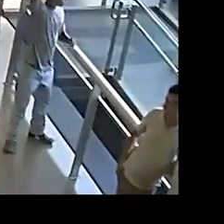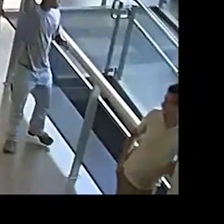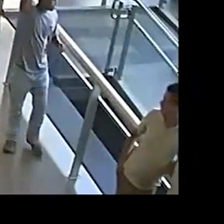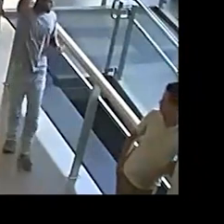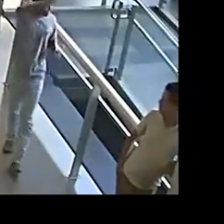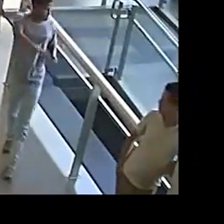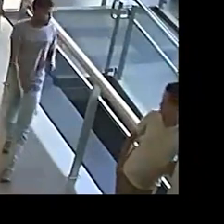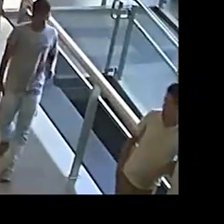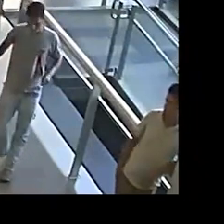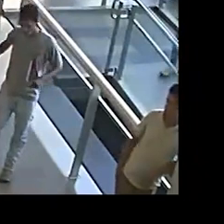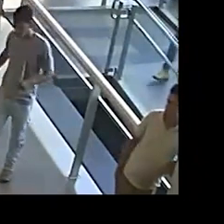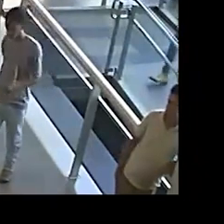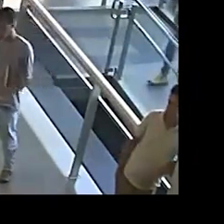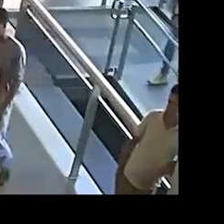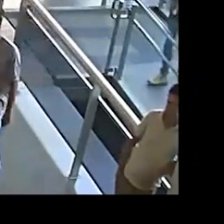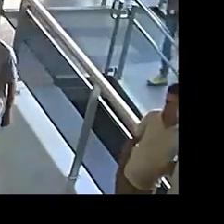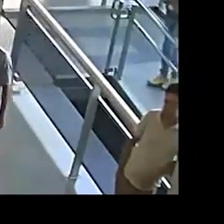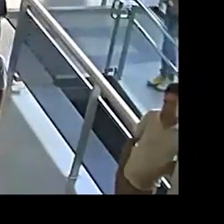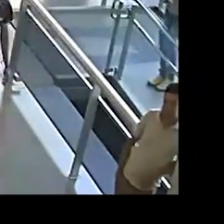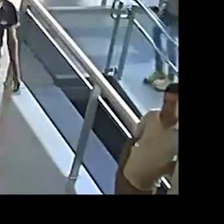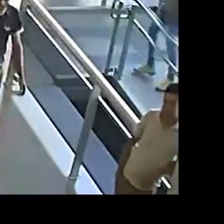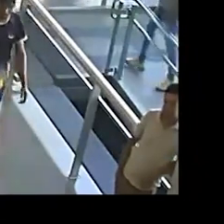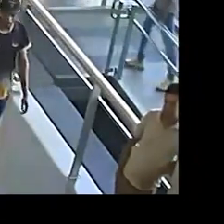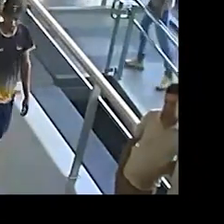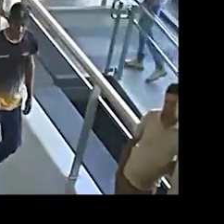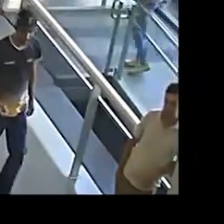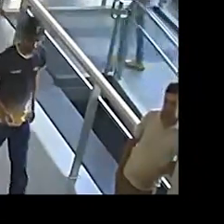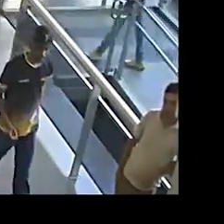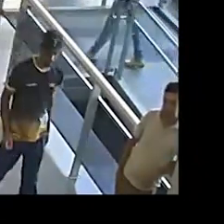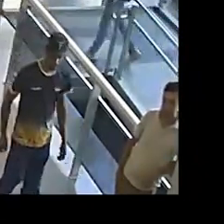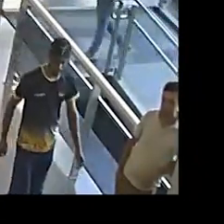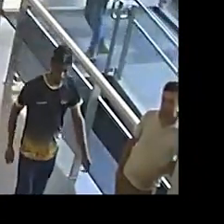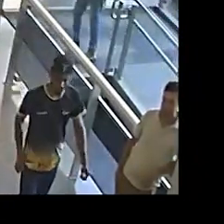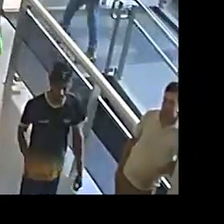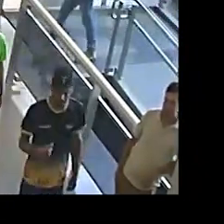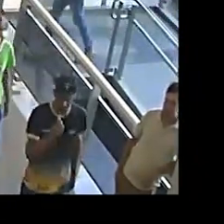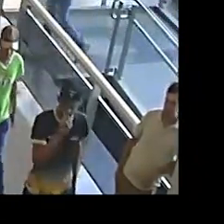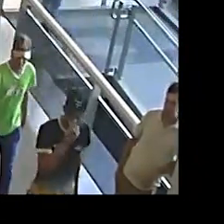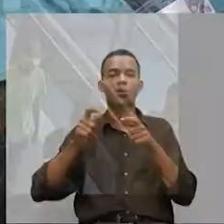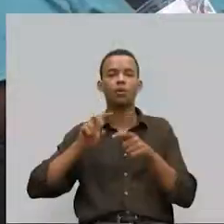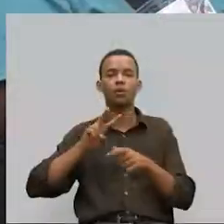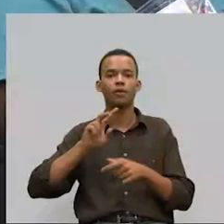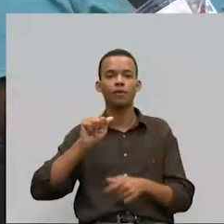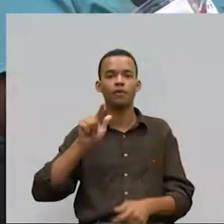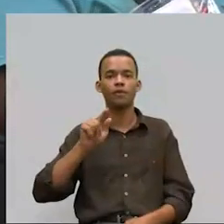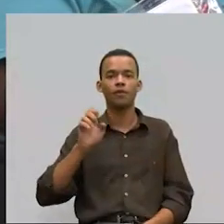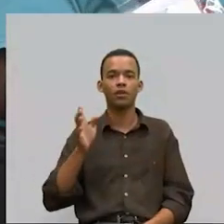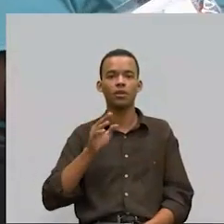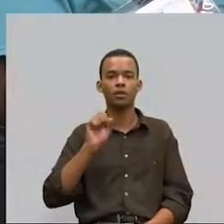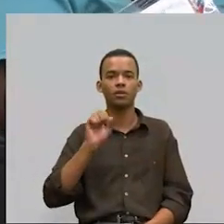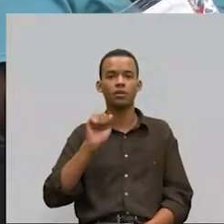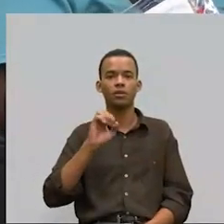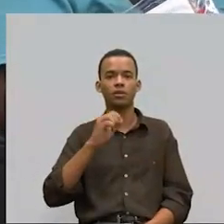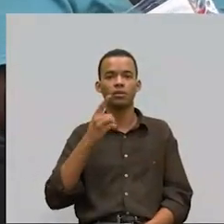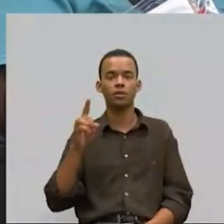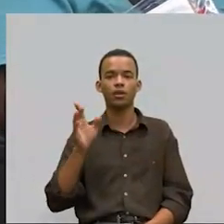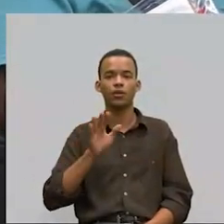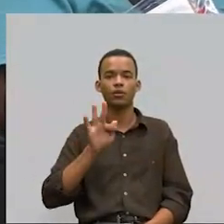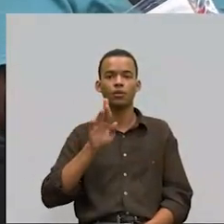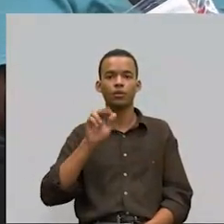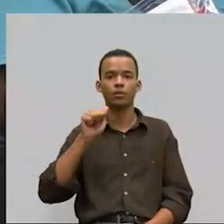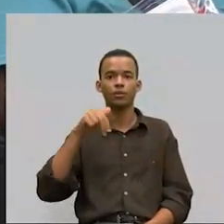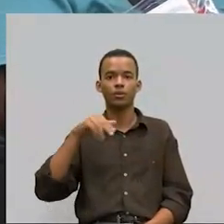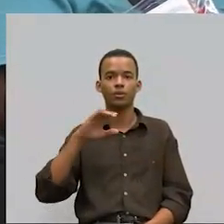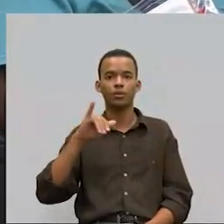sou sou professora e monitora na escola família agrícola Tabocal do Vale e pensando em todos esses debates que teve aqui que